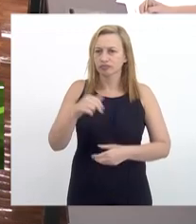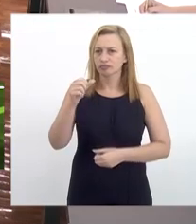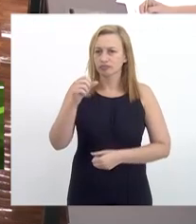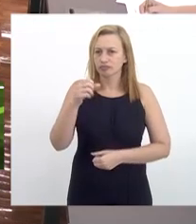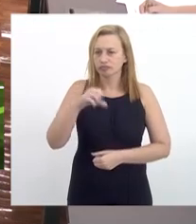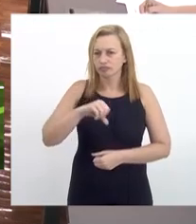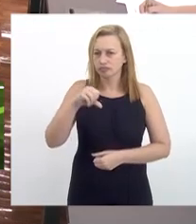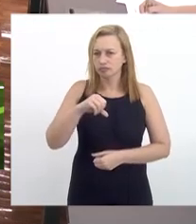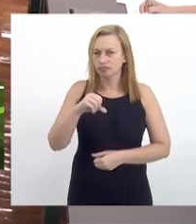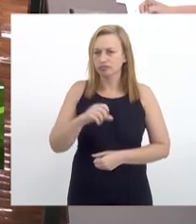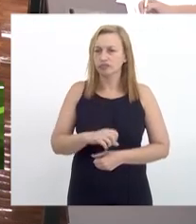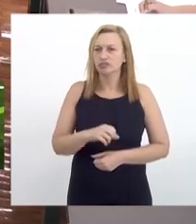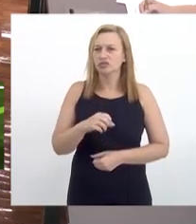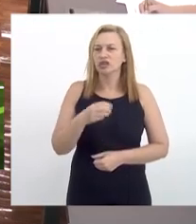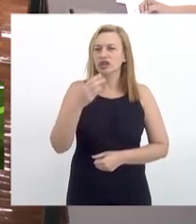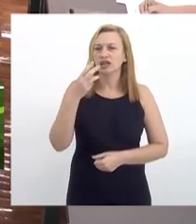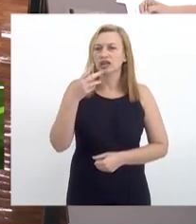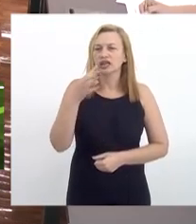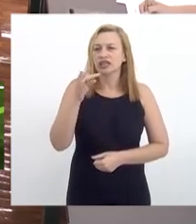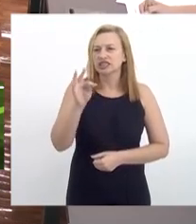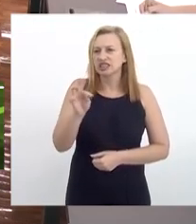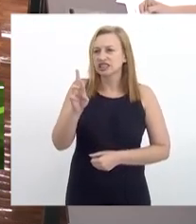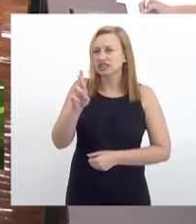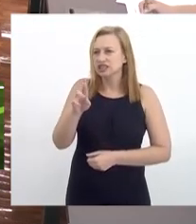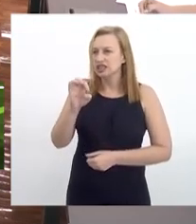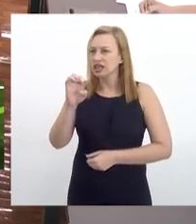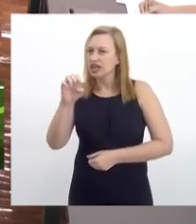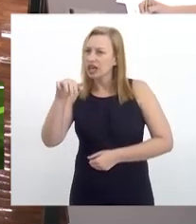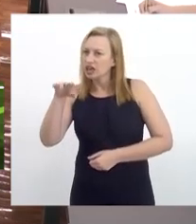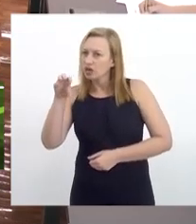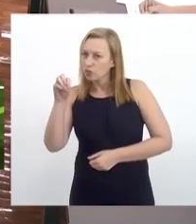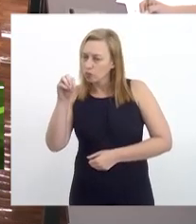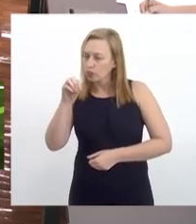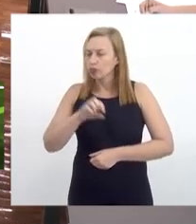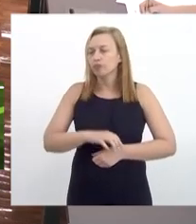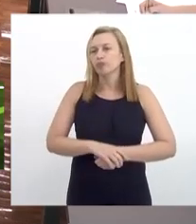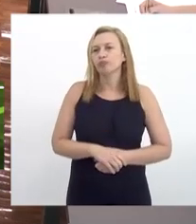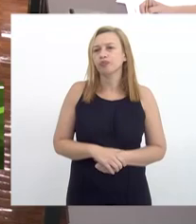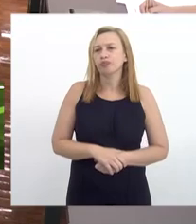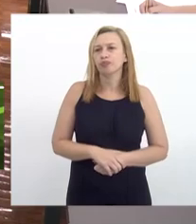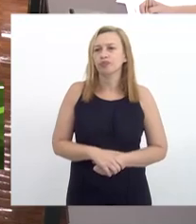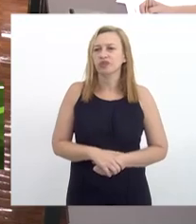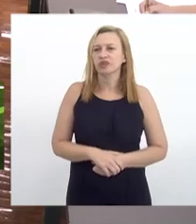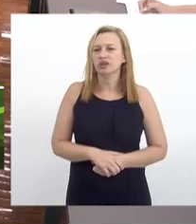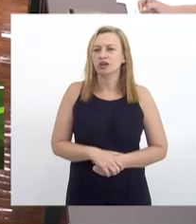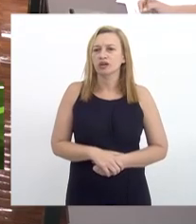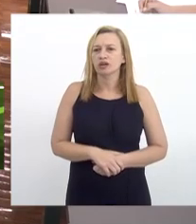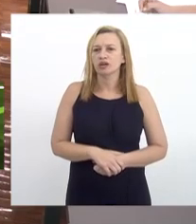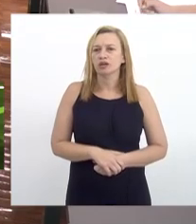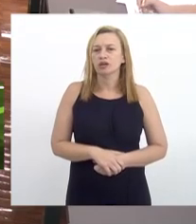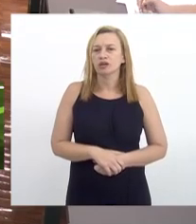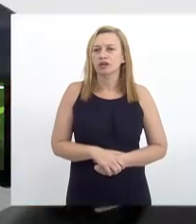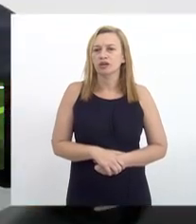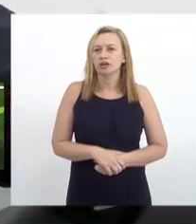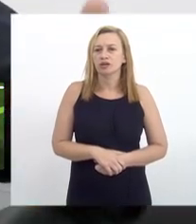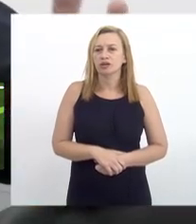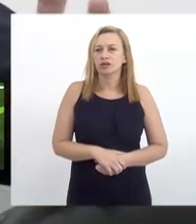dos triênios né e as pessoas que iam